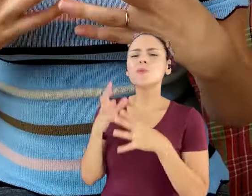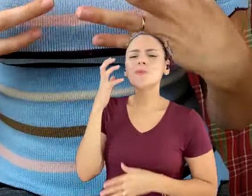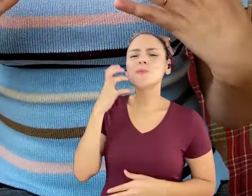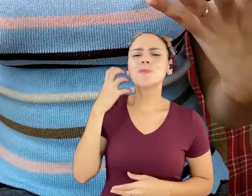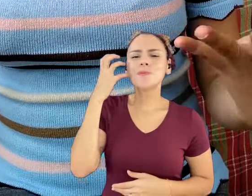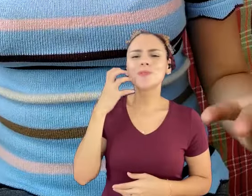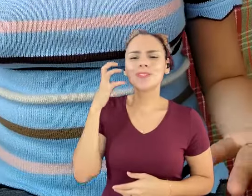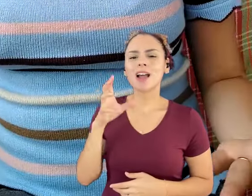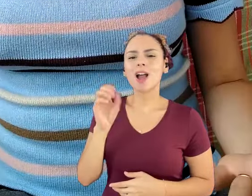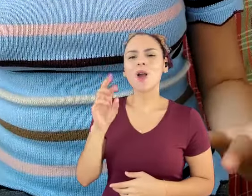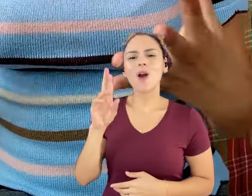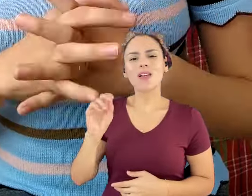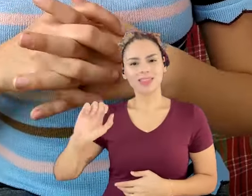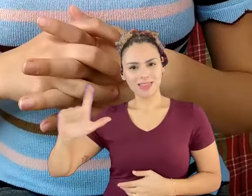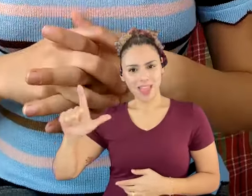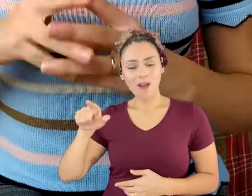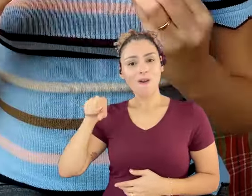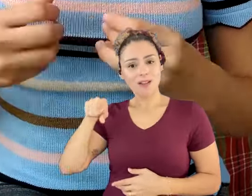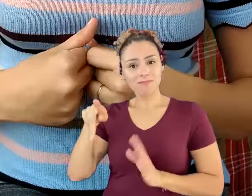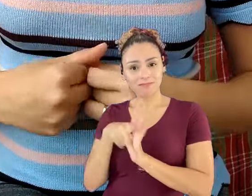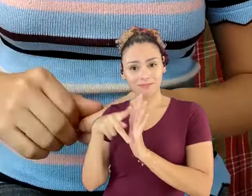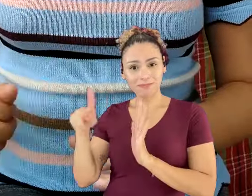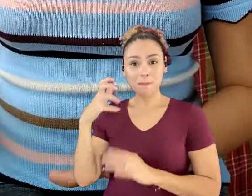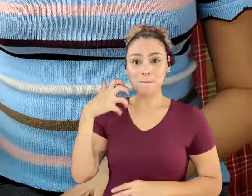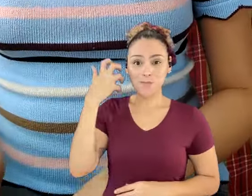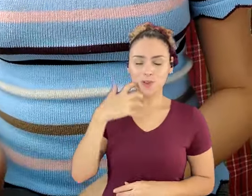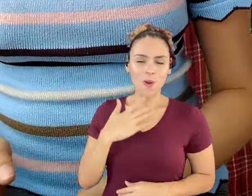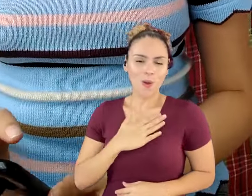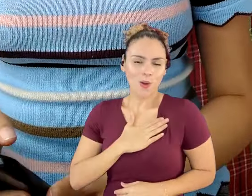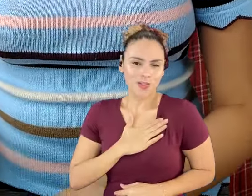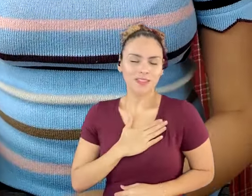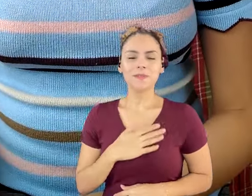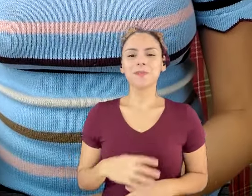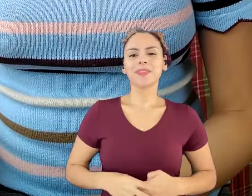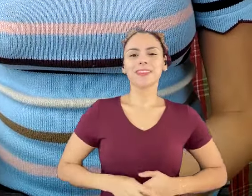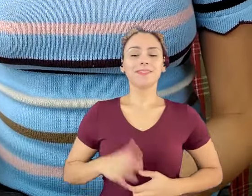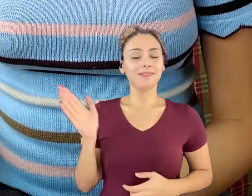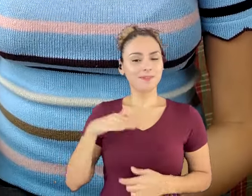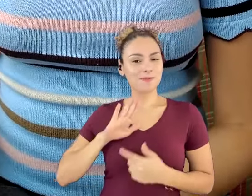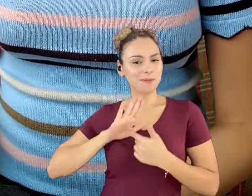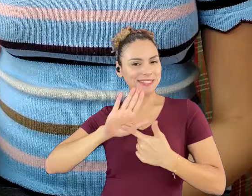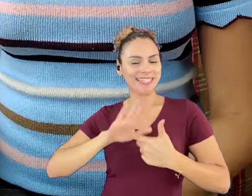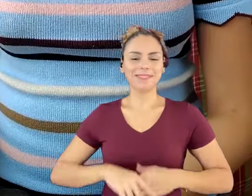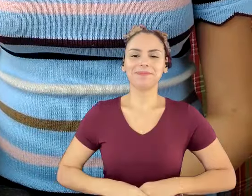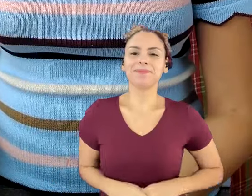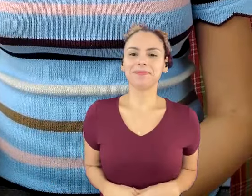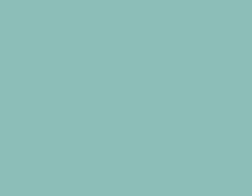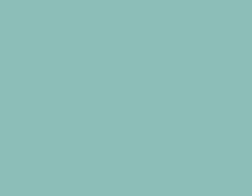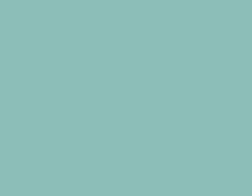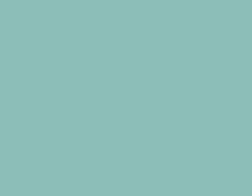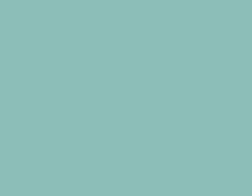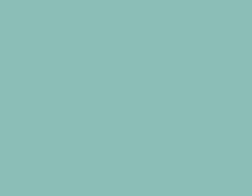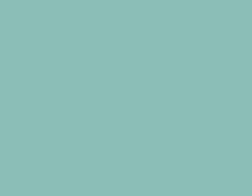Cordel do Povo Encantado em um dos álbuns deles. Gostava bastante. Vamos lá?